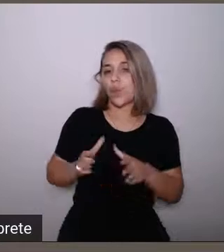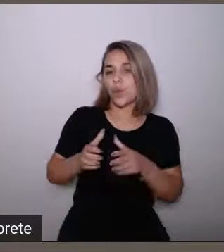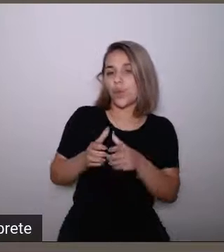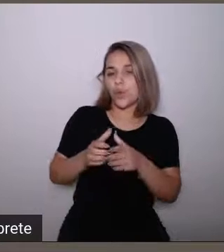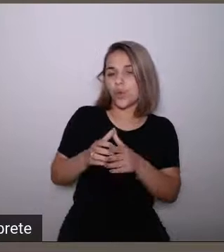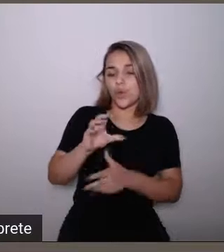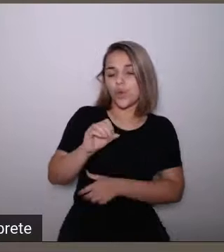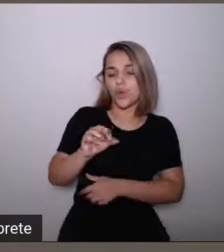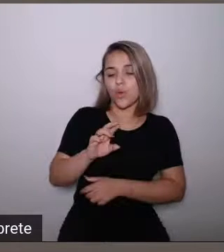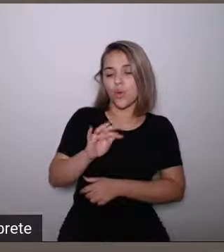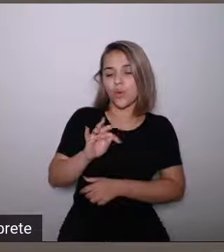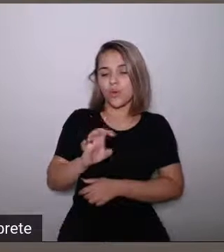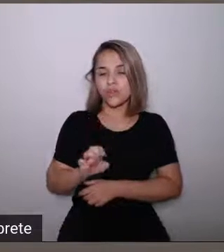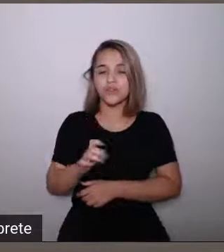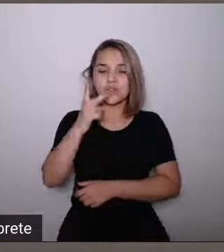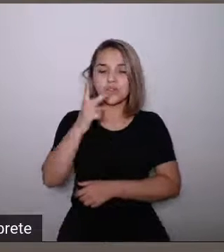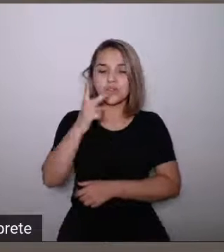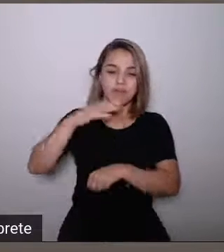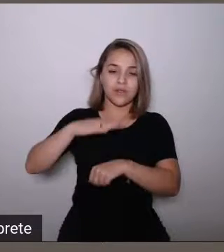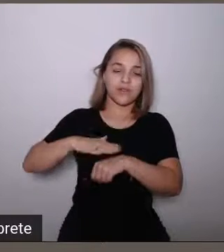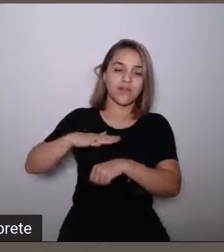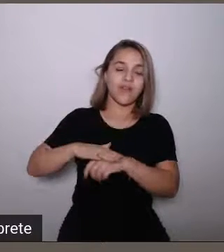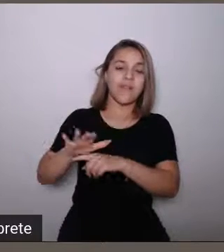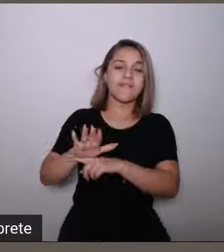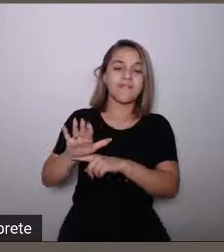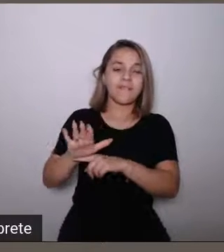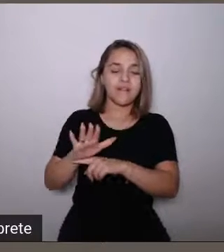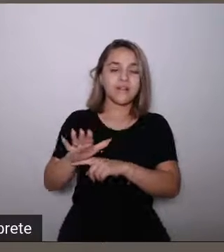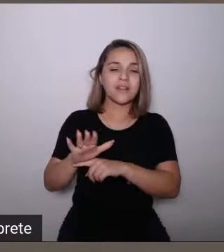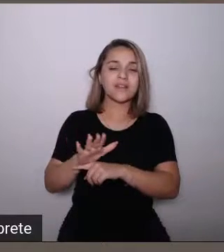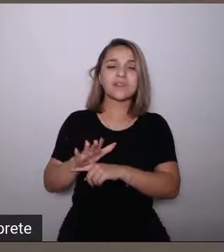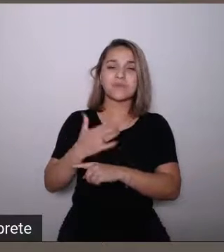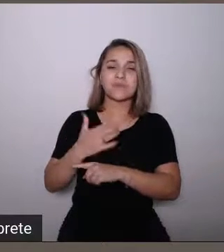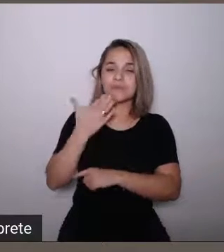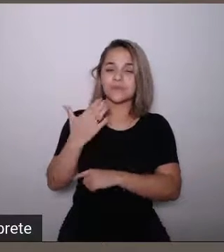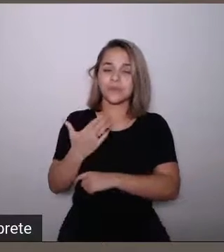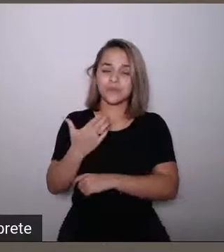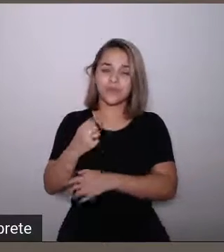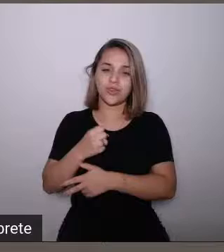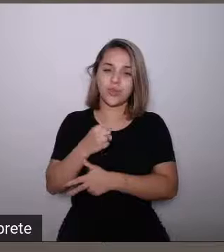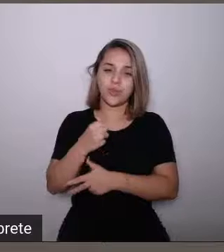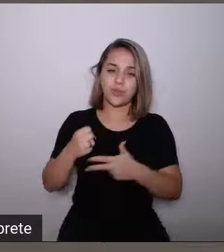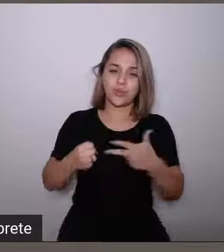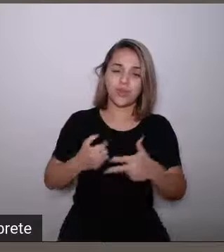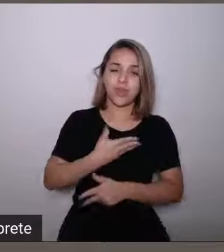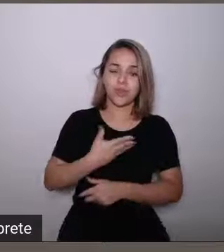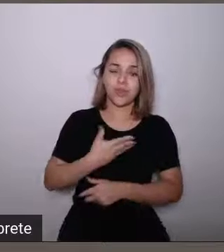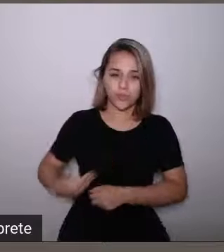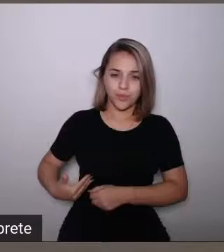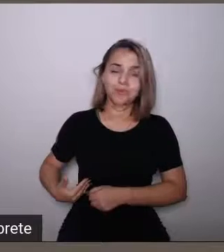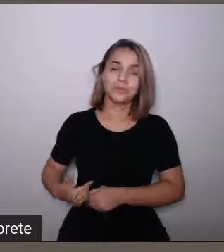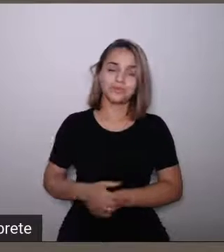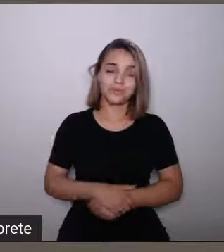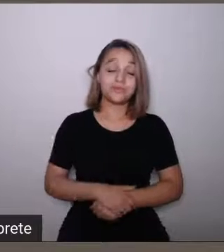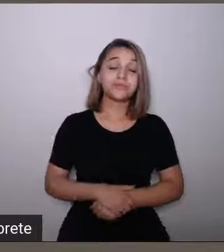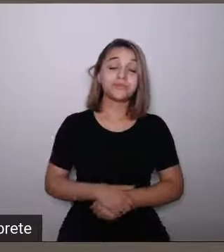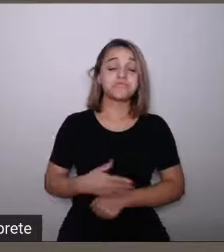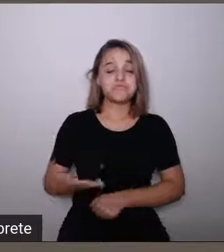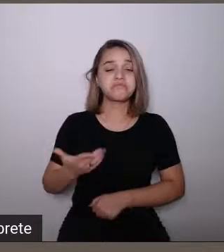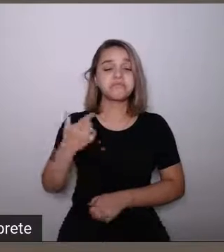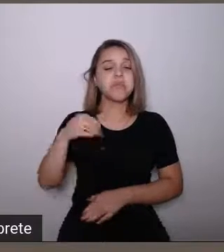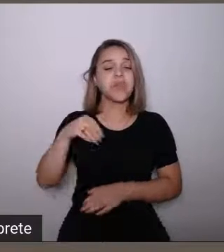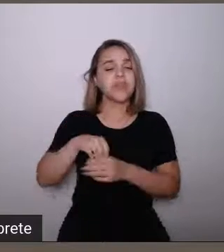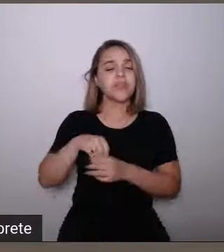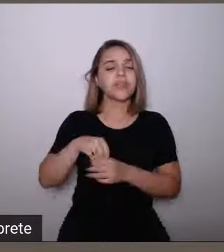ao poder público para conseguir trabalho. Não sei se é exatamente isso que eu... Mas é isso que eu entendi. Mas mesmo dentro dessa... Eu queria